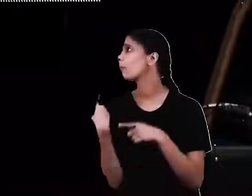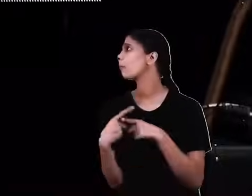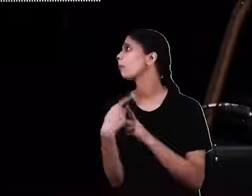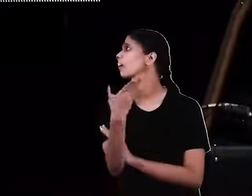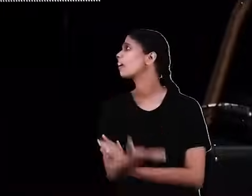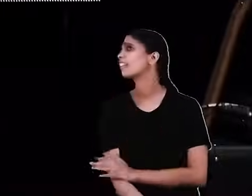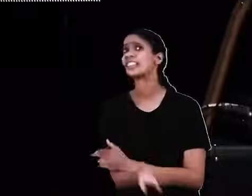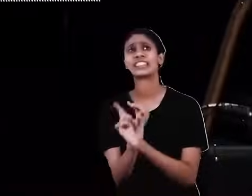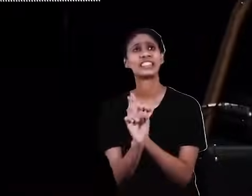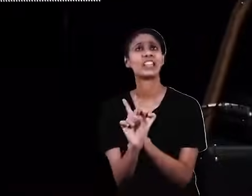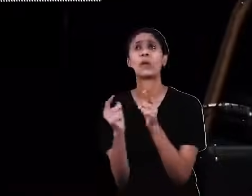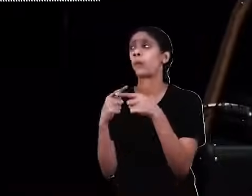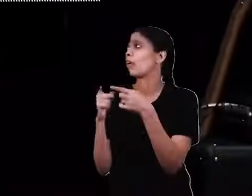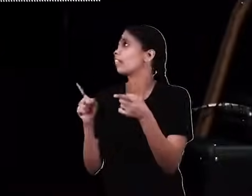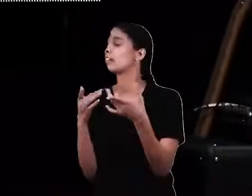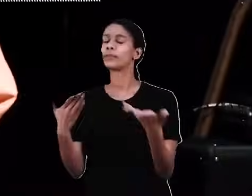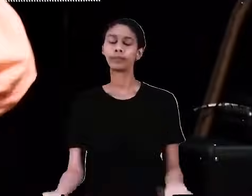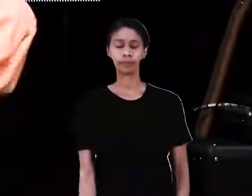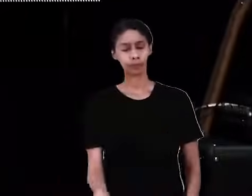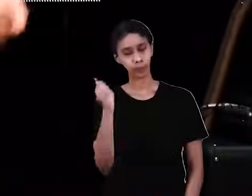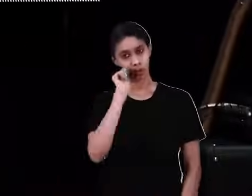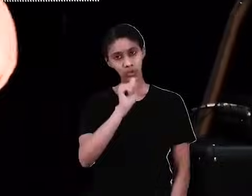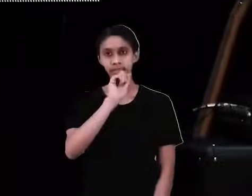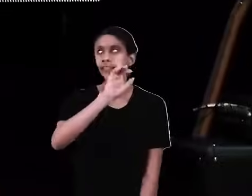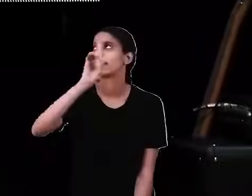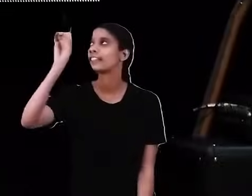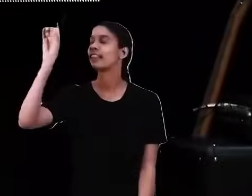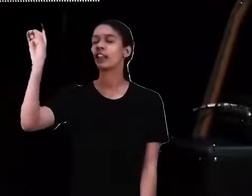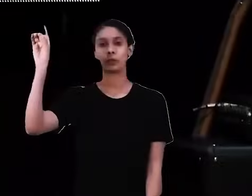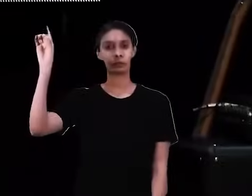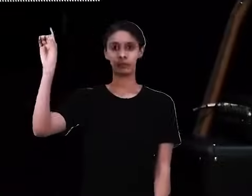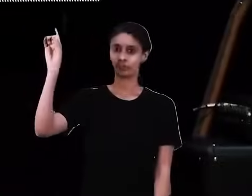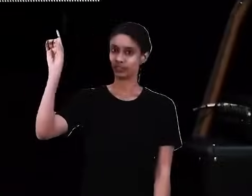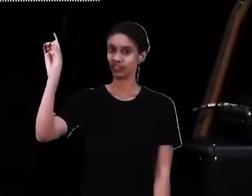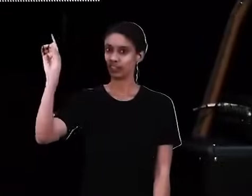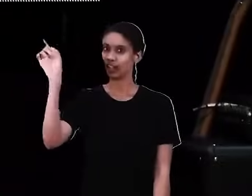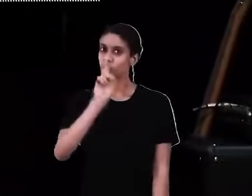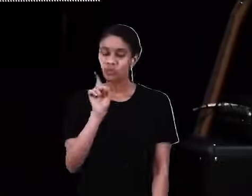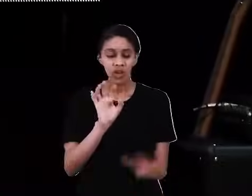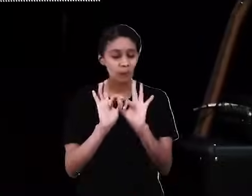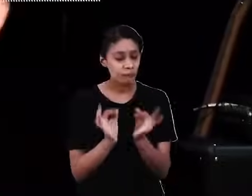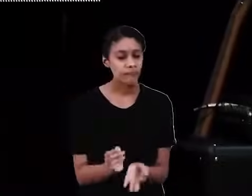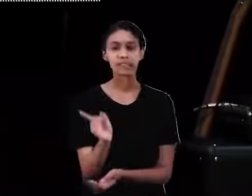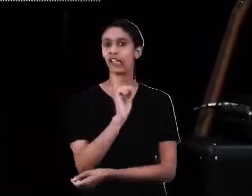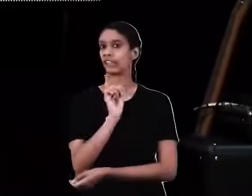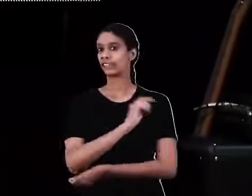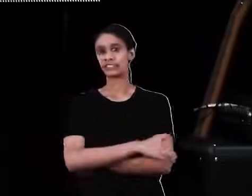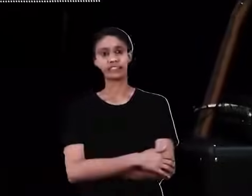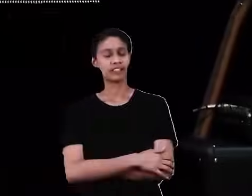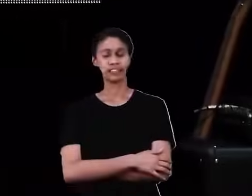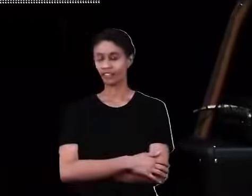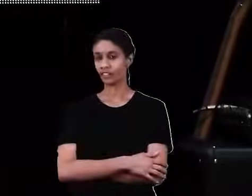assim, não, porque eu sou mulher de Deus. Isso não é humildade, não,